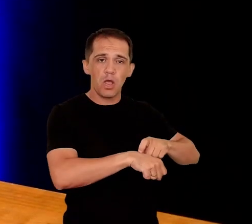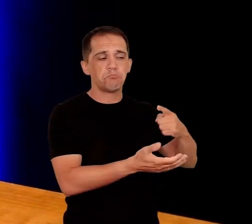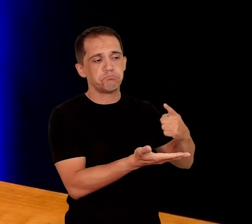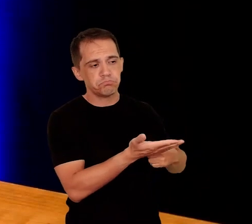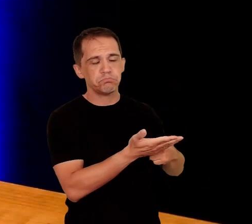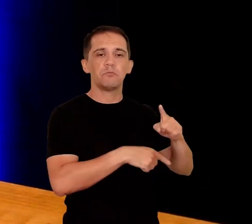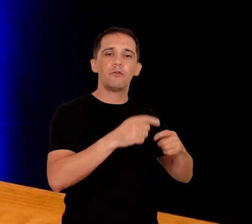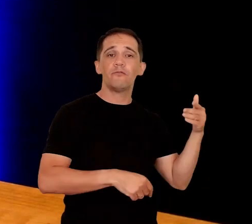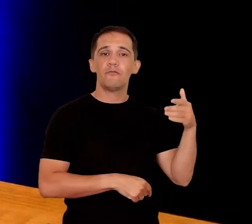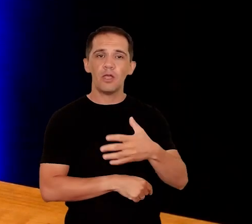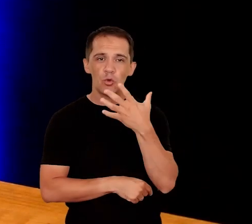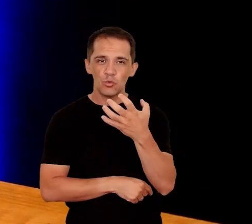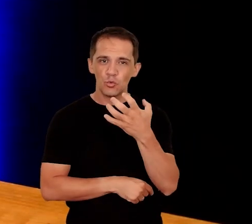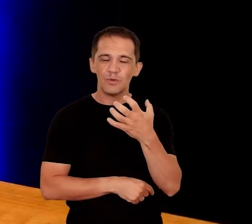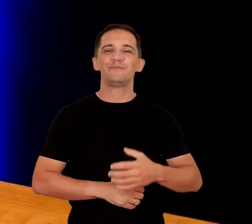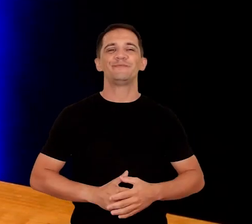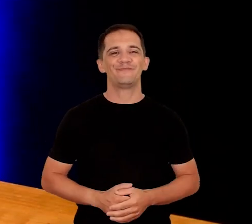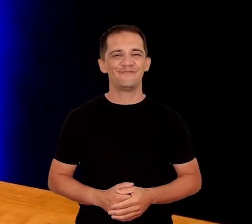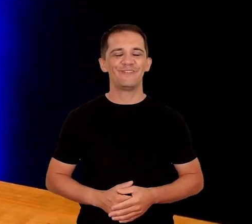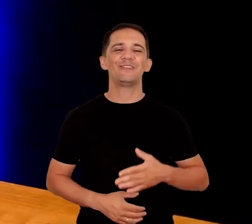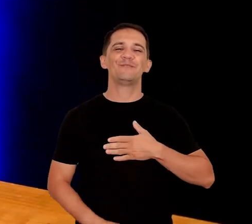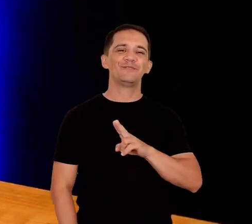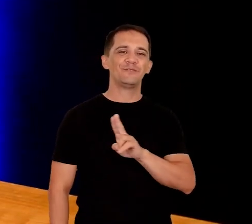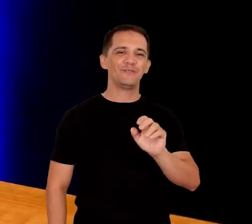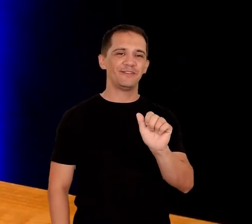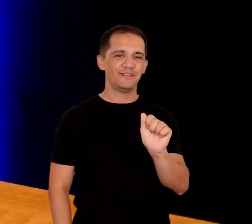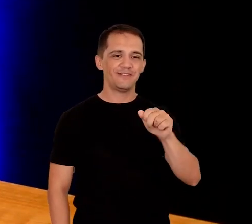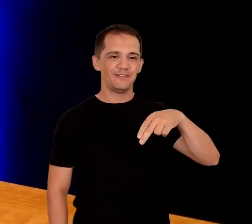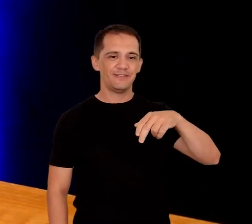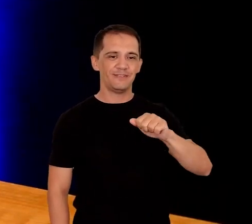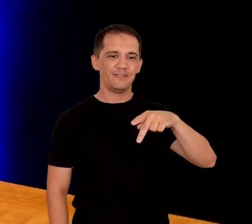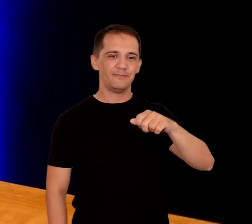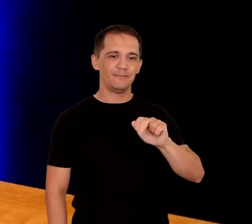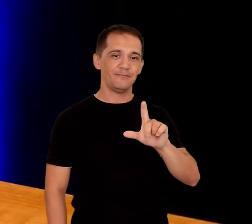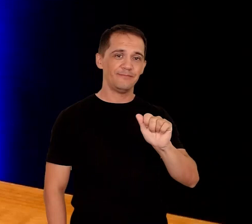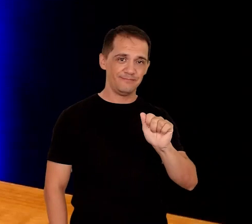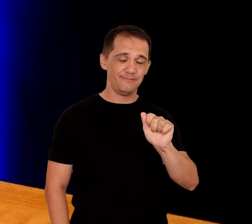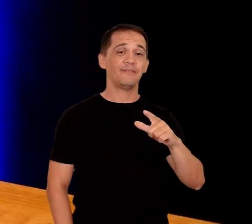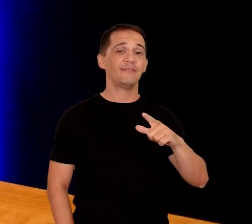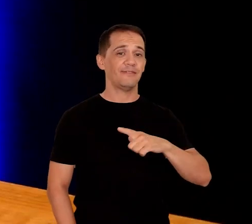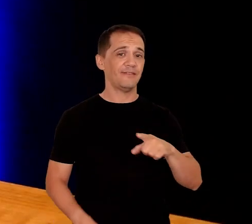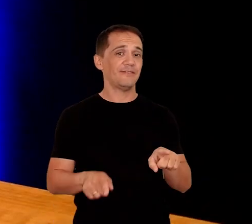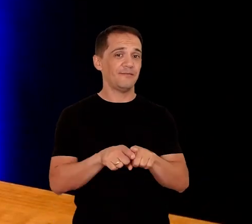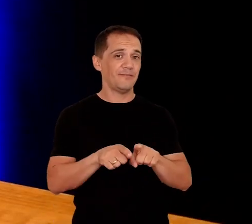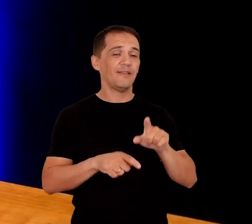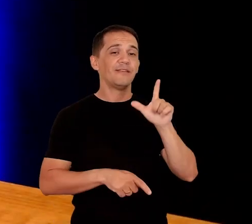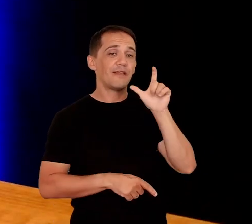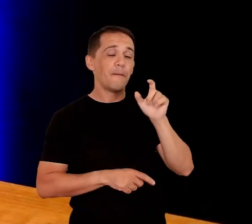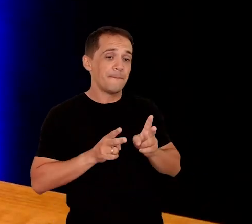faz para reservar um horário para gravar o teu próprio podcast, tá? Então, é isso, eu sou a Ana Paula, me segue no Instagram, também estava esquecendo, me segue no